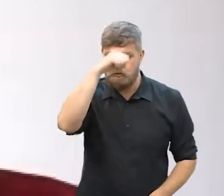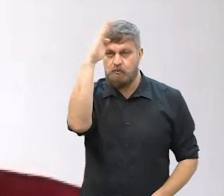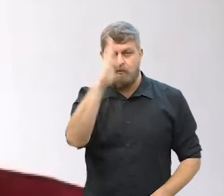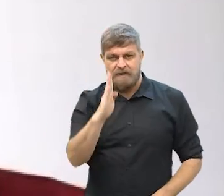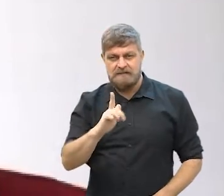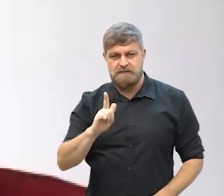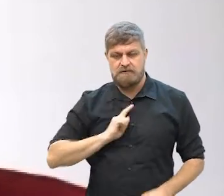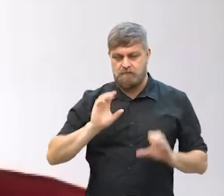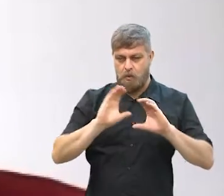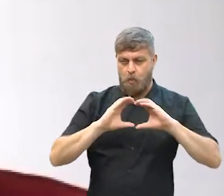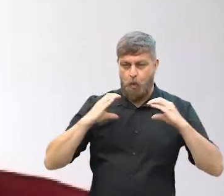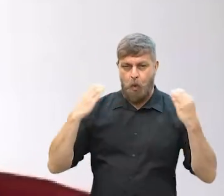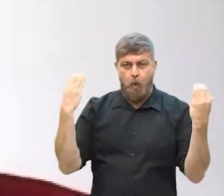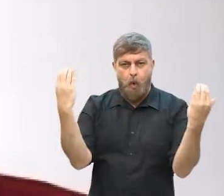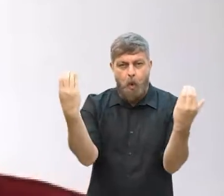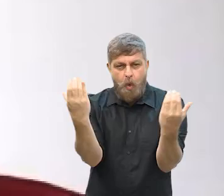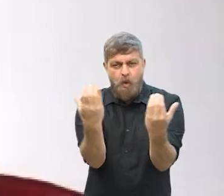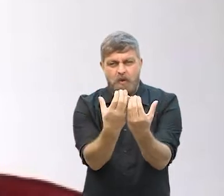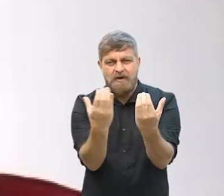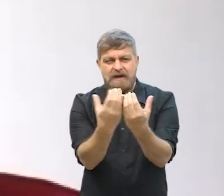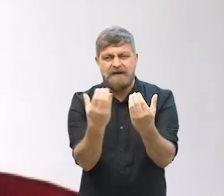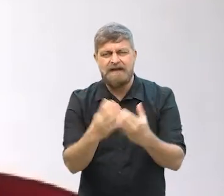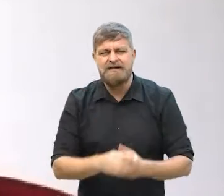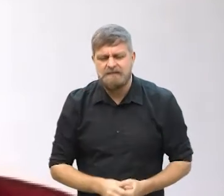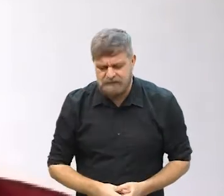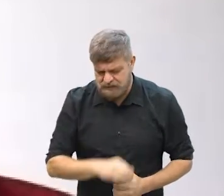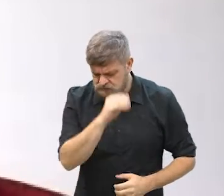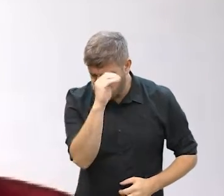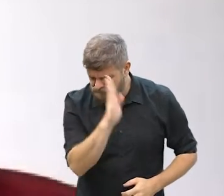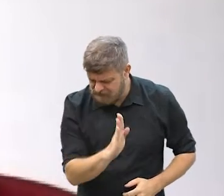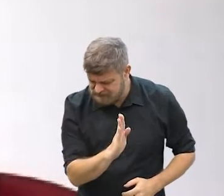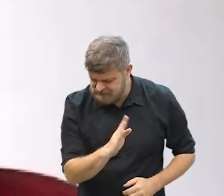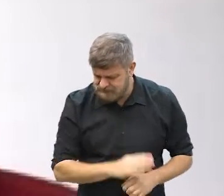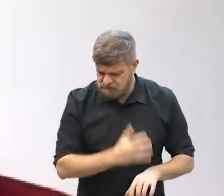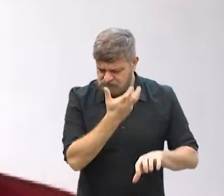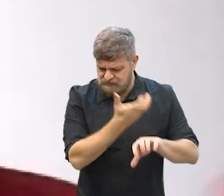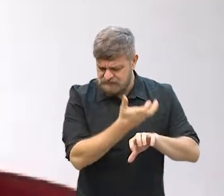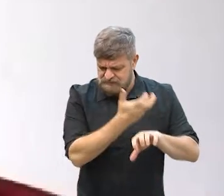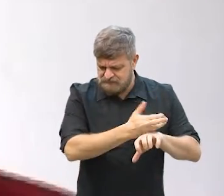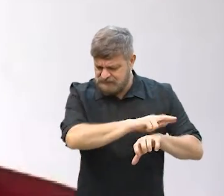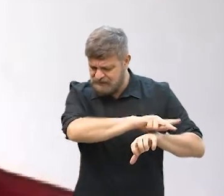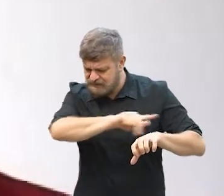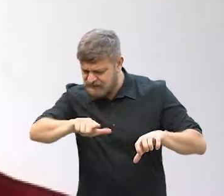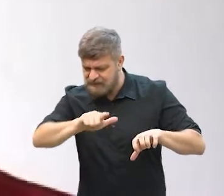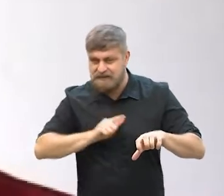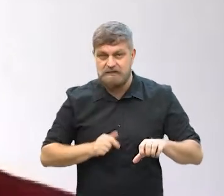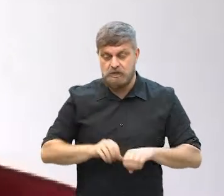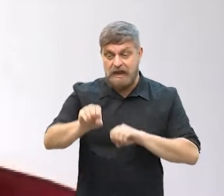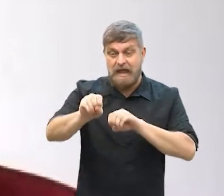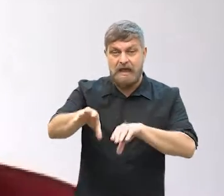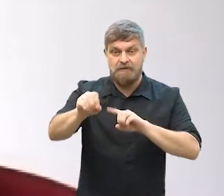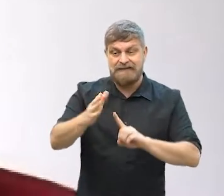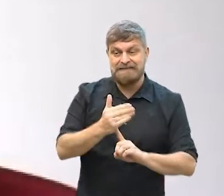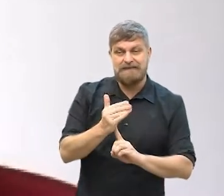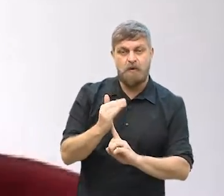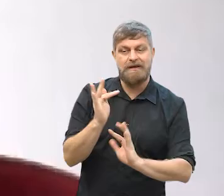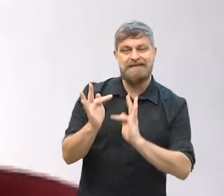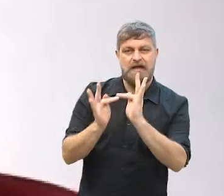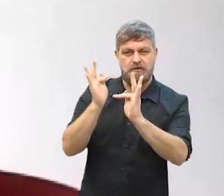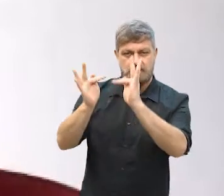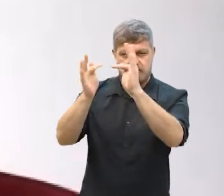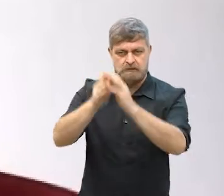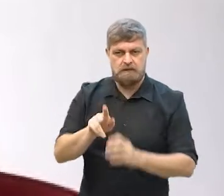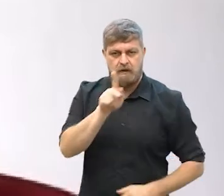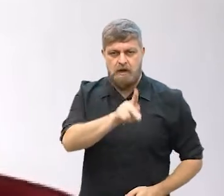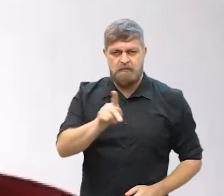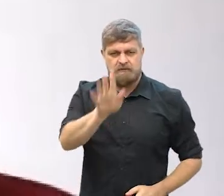Brasil o Congresso Brasileiro Congresso Brasileiro Interdisciplinar de Educação e Tecnologia. Então,